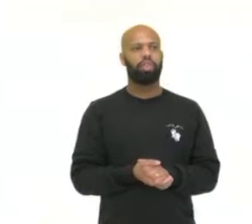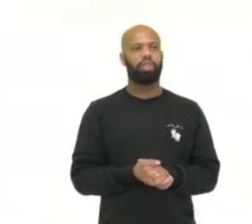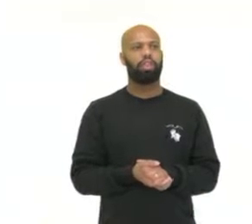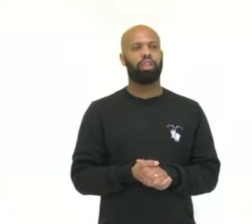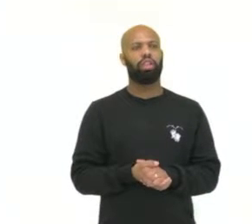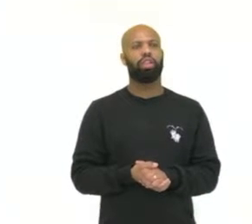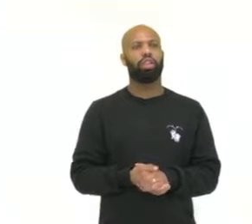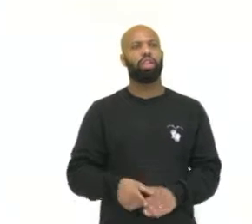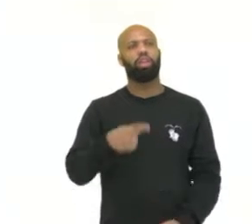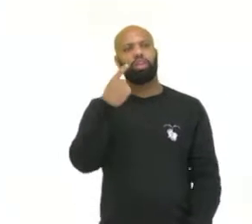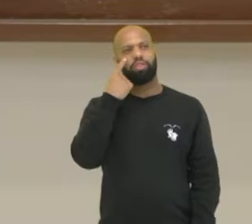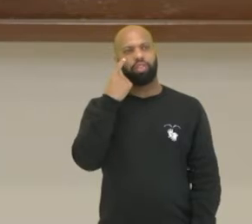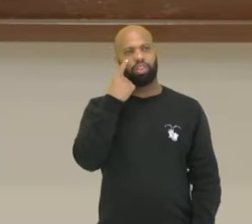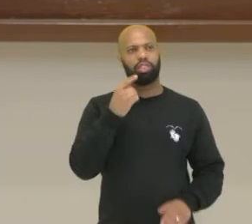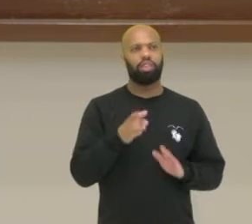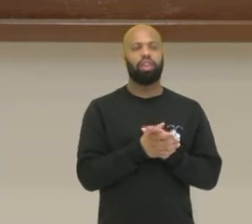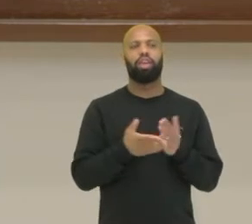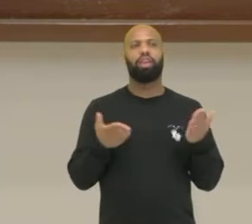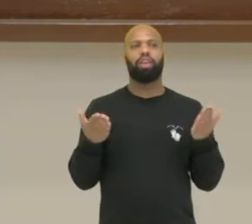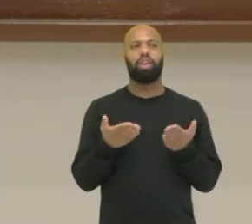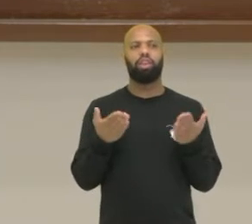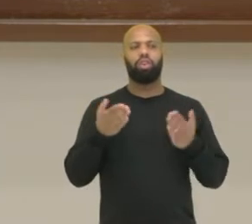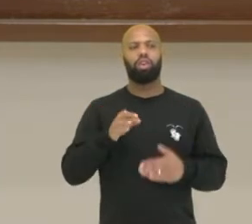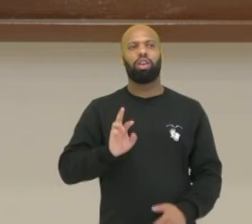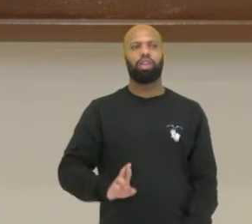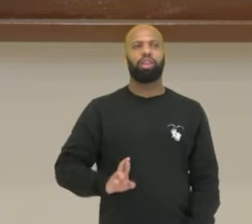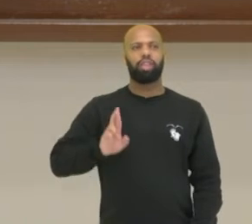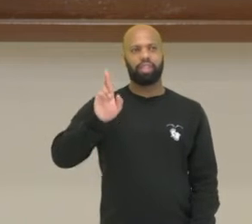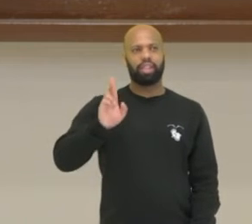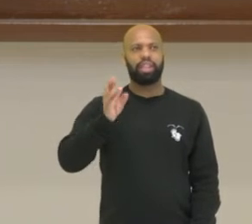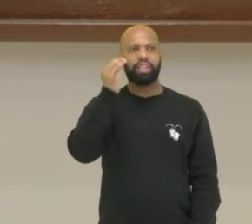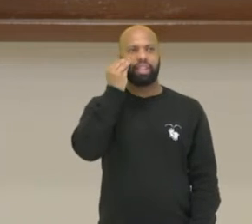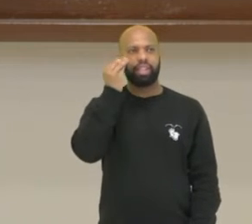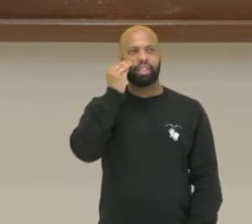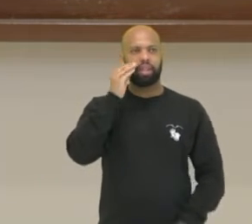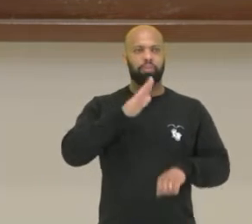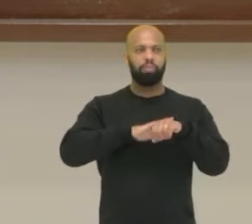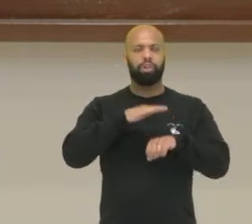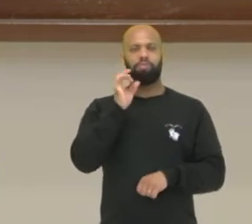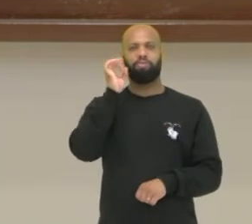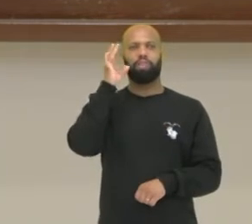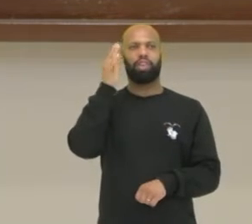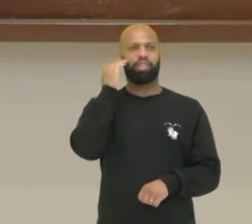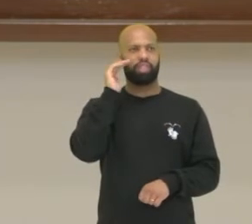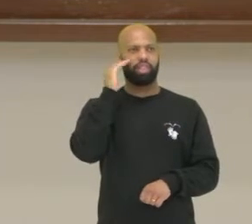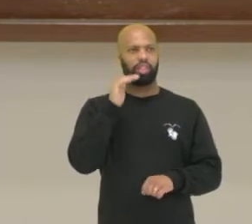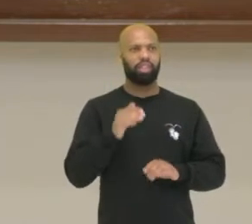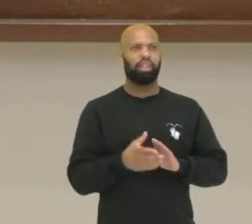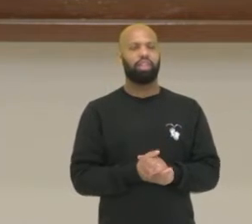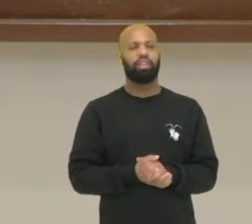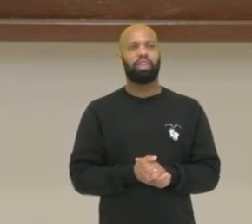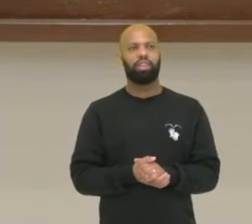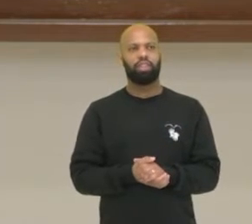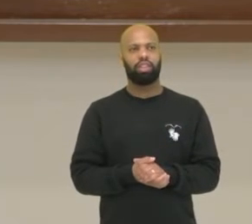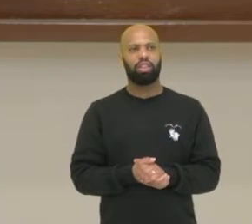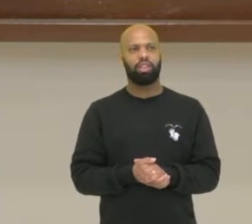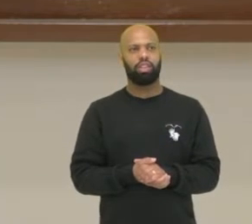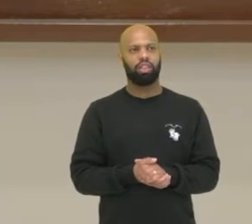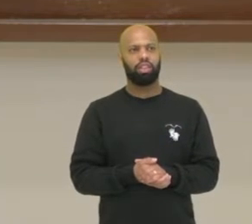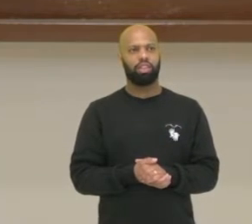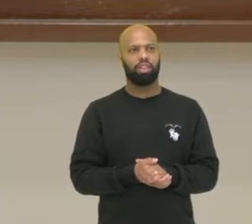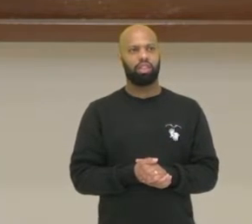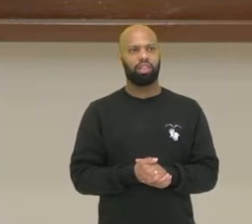Aqui, só uma representação, só para tentar deixar mais fácil para vocês. Por favor, Só